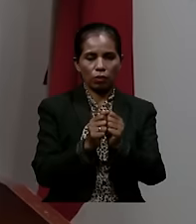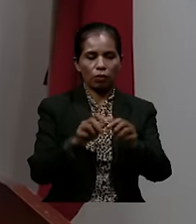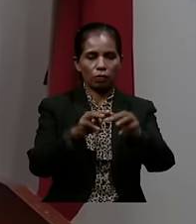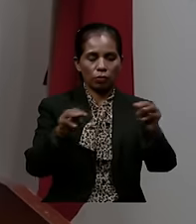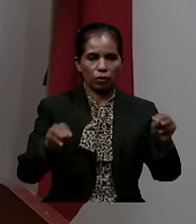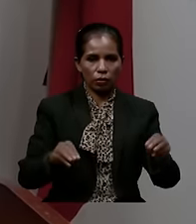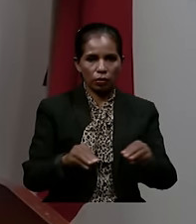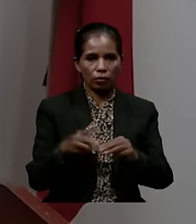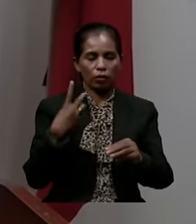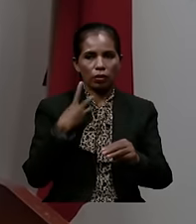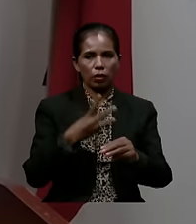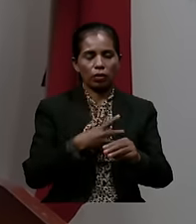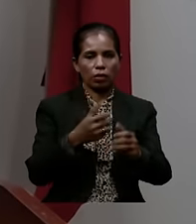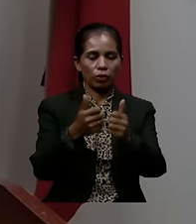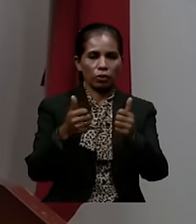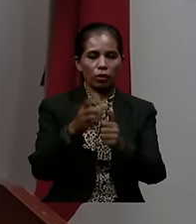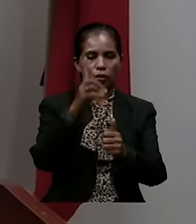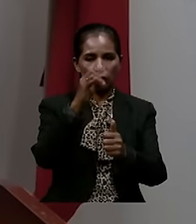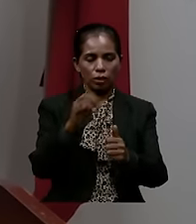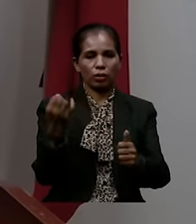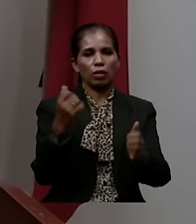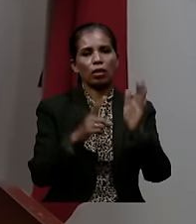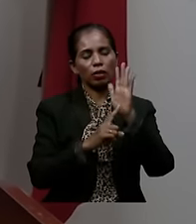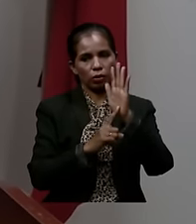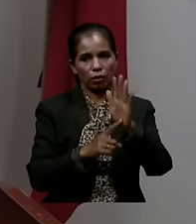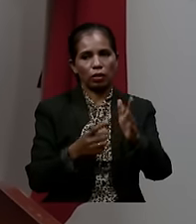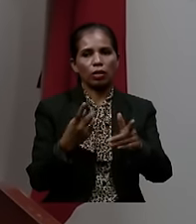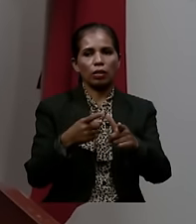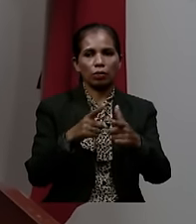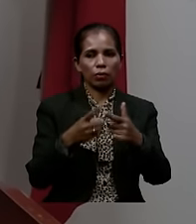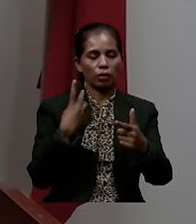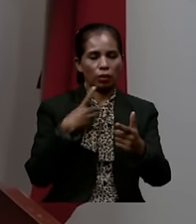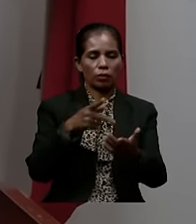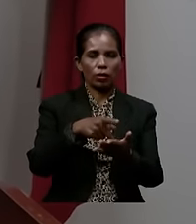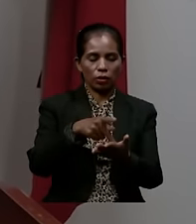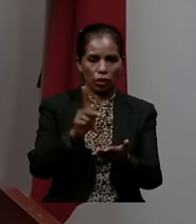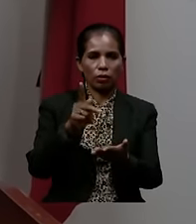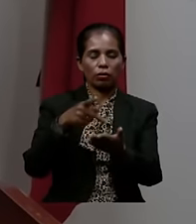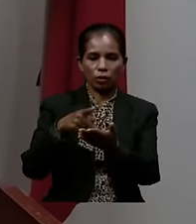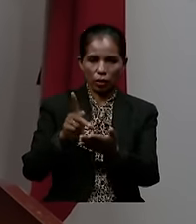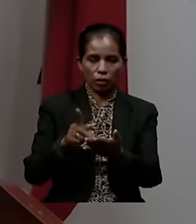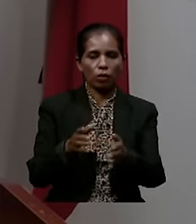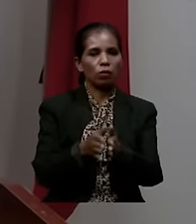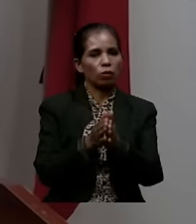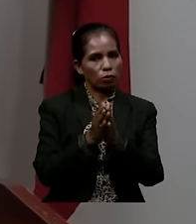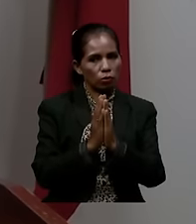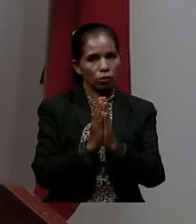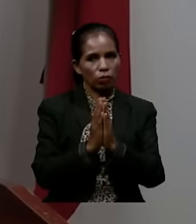municípios, que está de autoridade de licitação, depois a se resolve ida por ida. Nebe justo